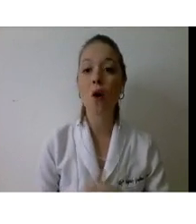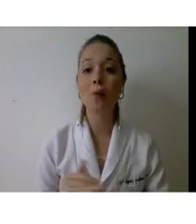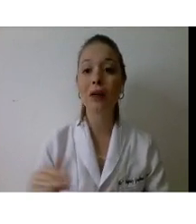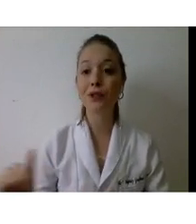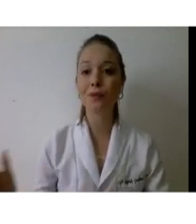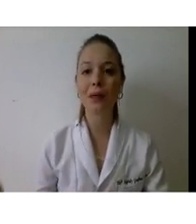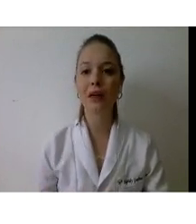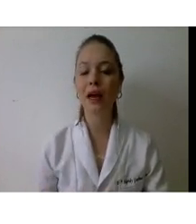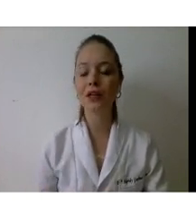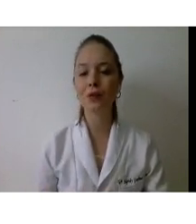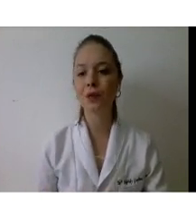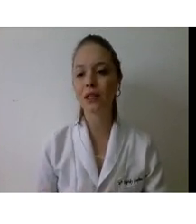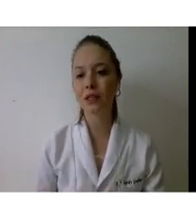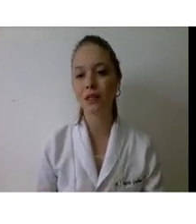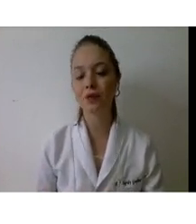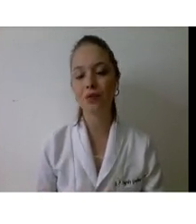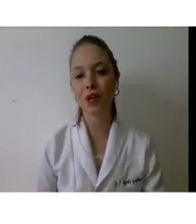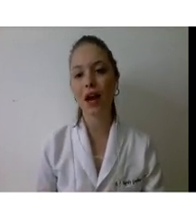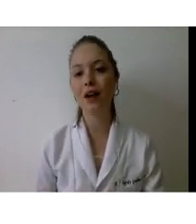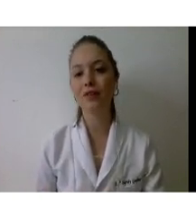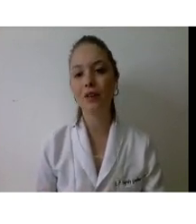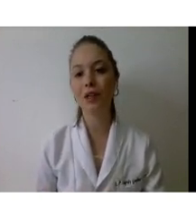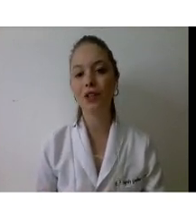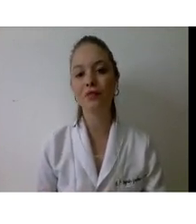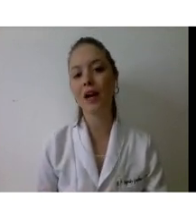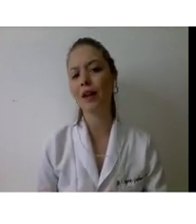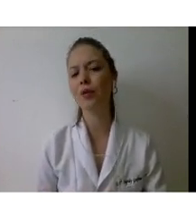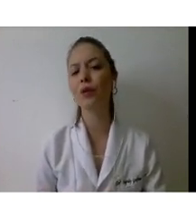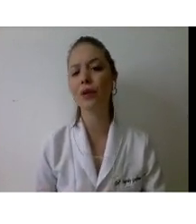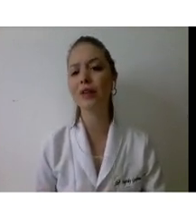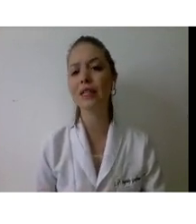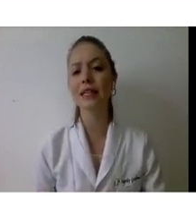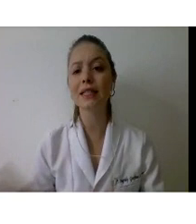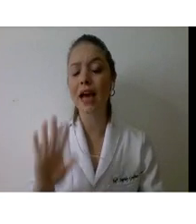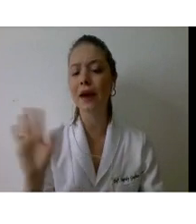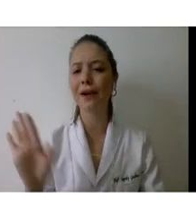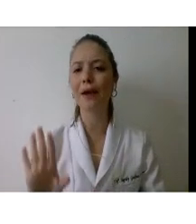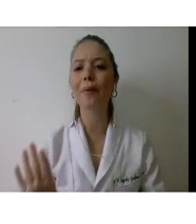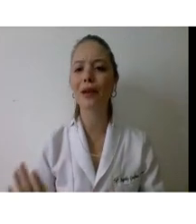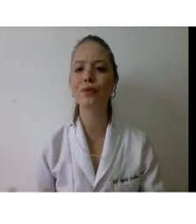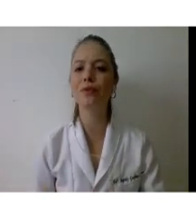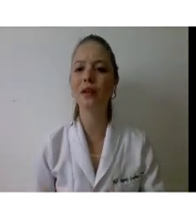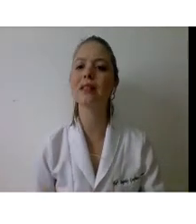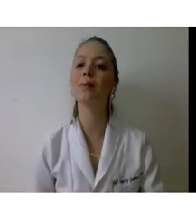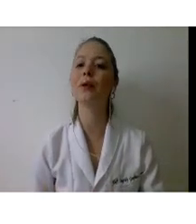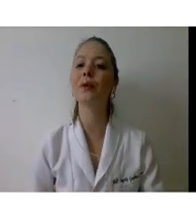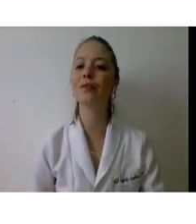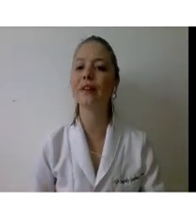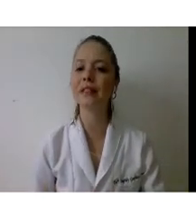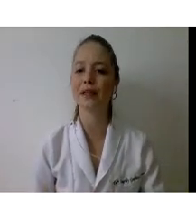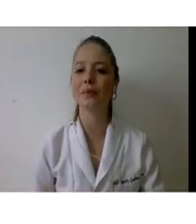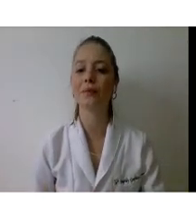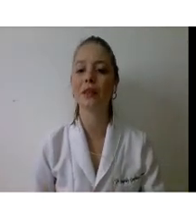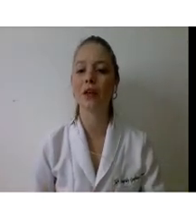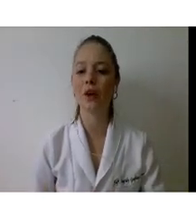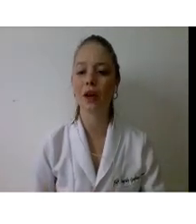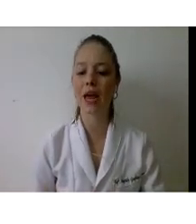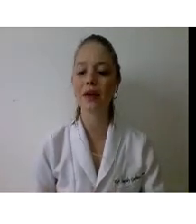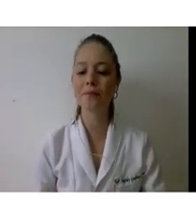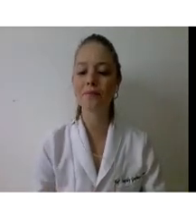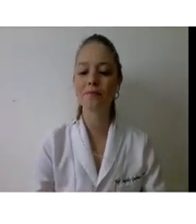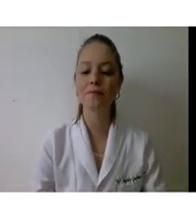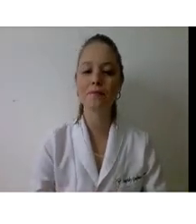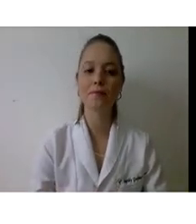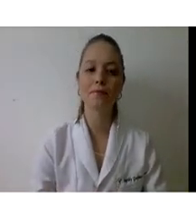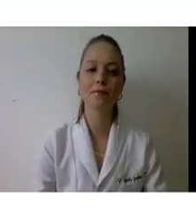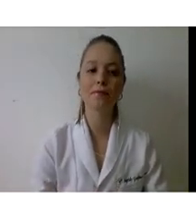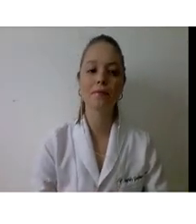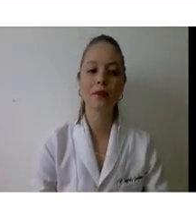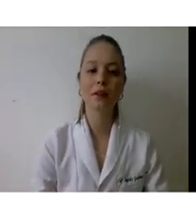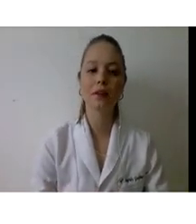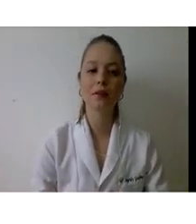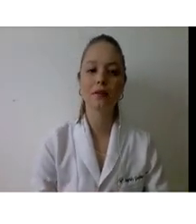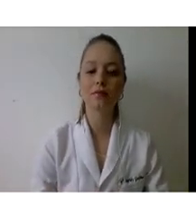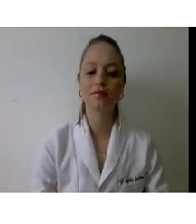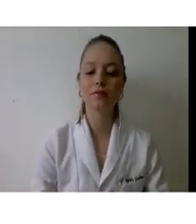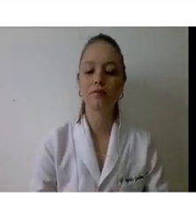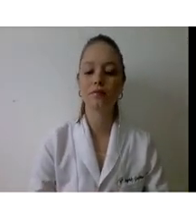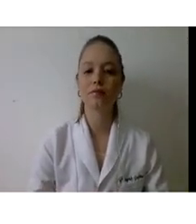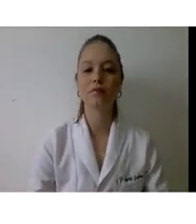gastrointestinal ou uma administração de cartão ativado quando necessário, e aí o médico vai saber o que fazer, ok?